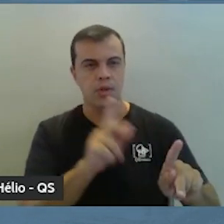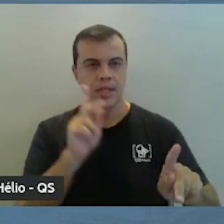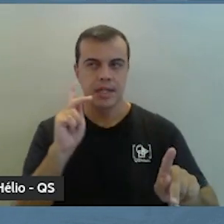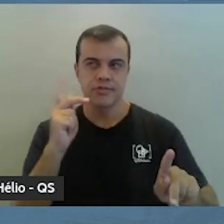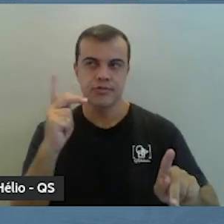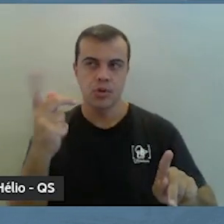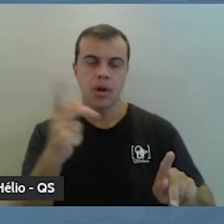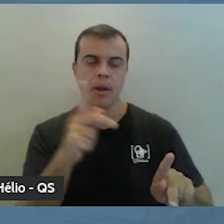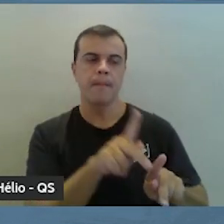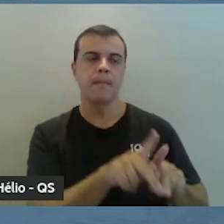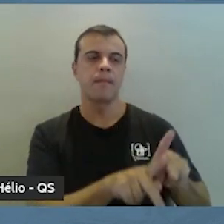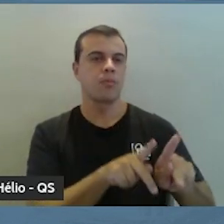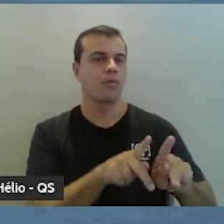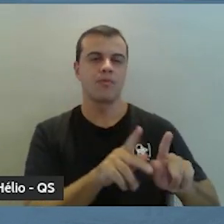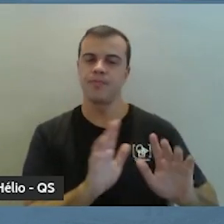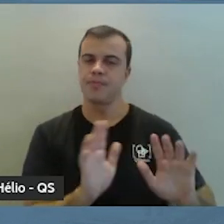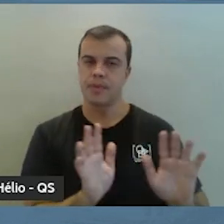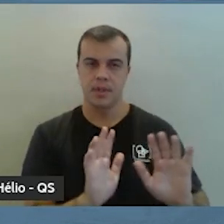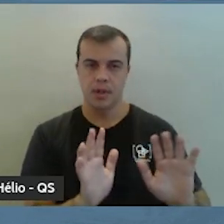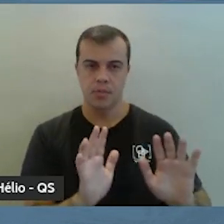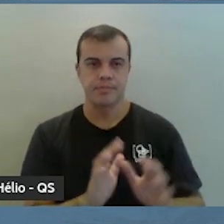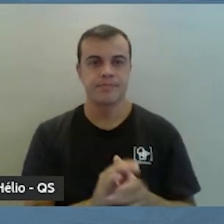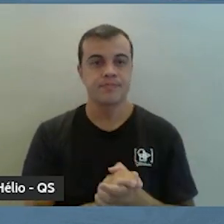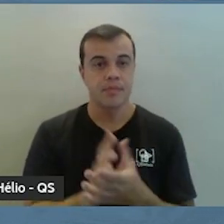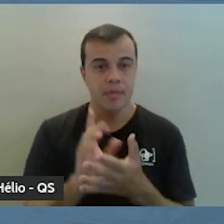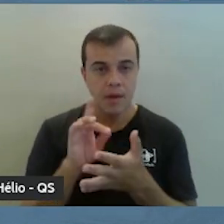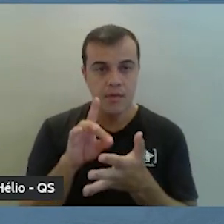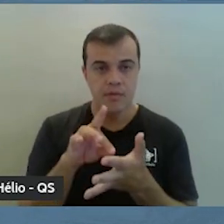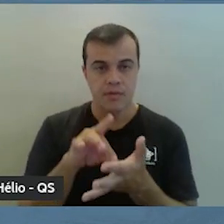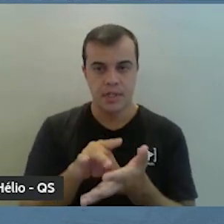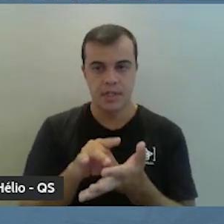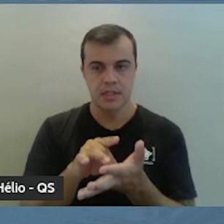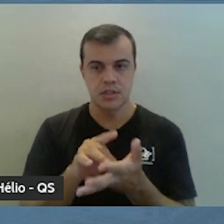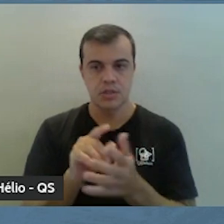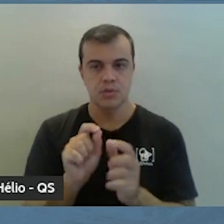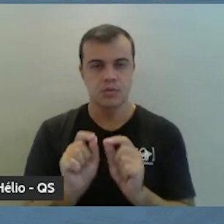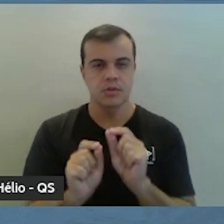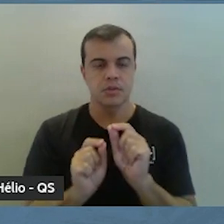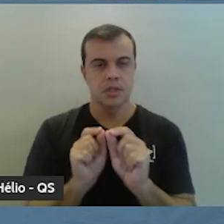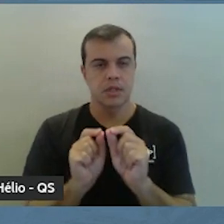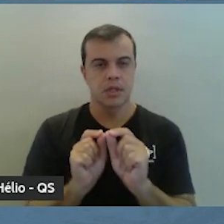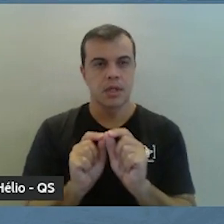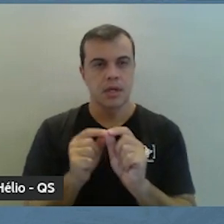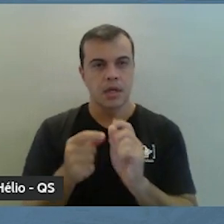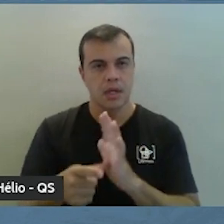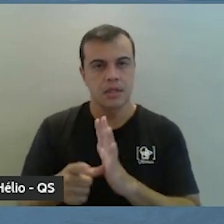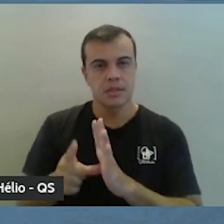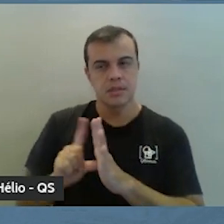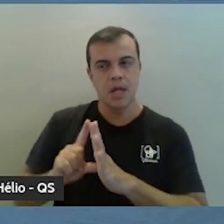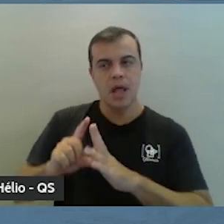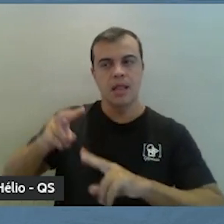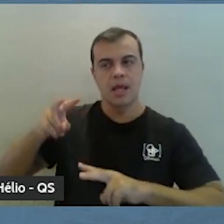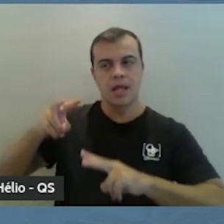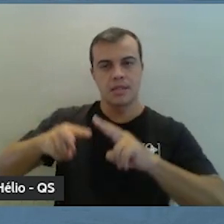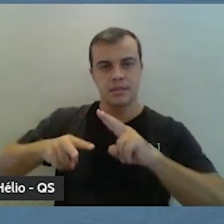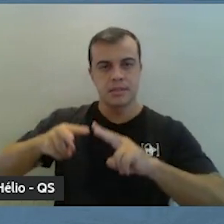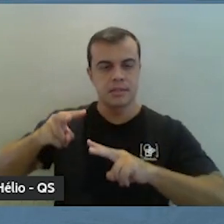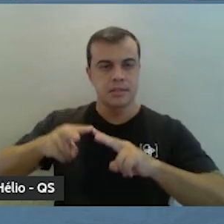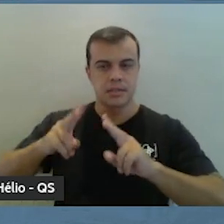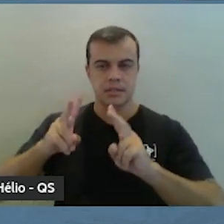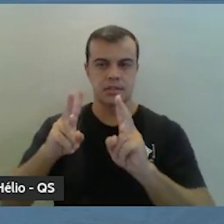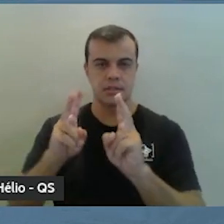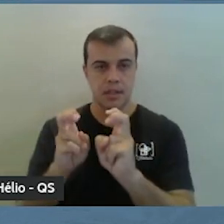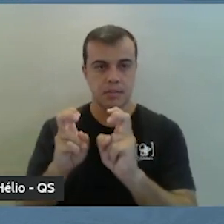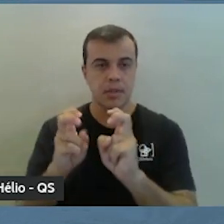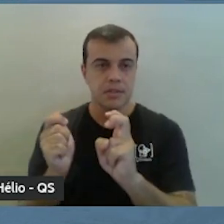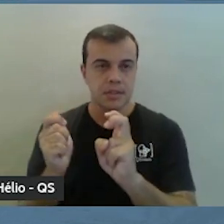popular. Mas não é isso. Na verdade, é uma breve análise, porque, na verdade, o tema daria